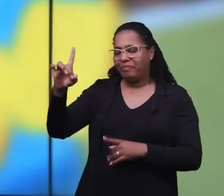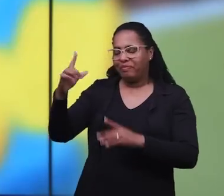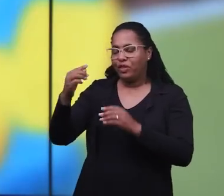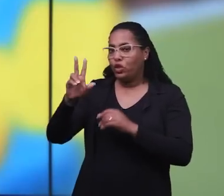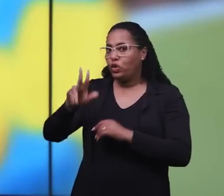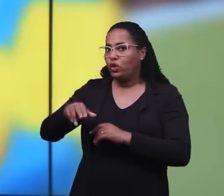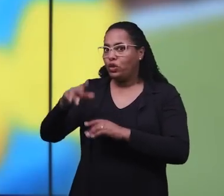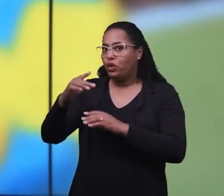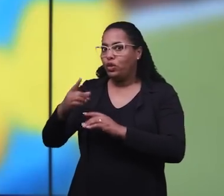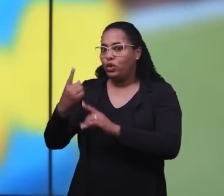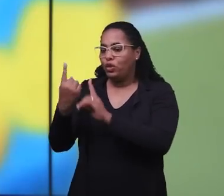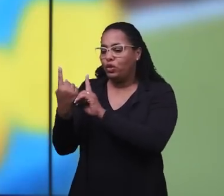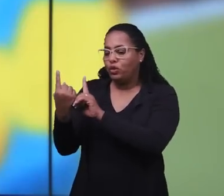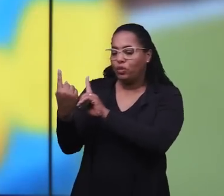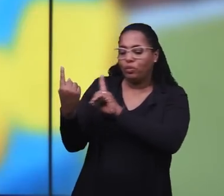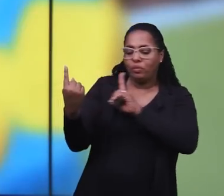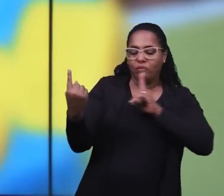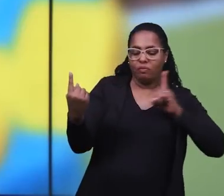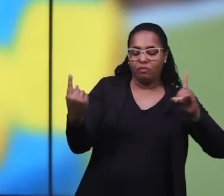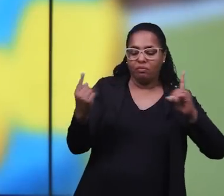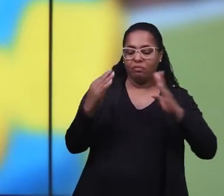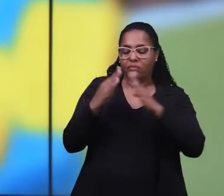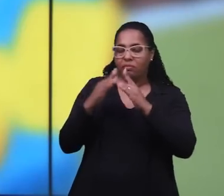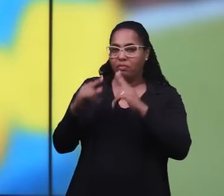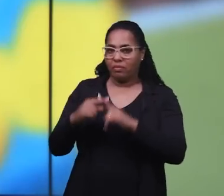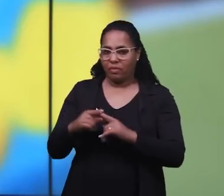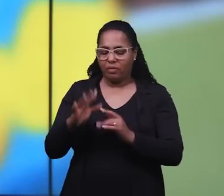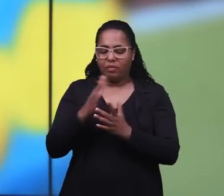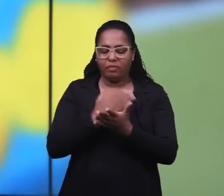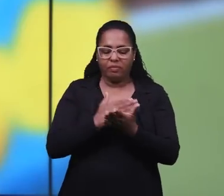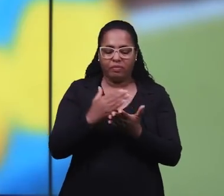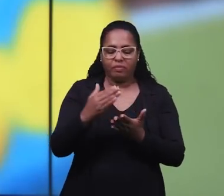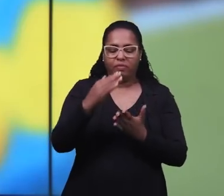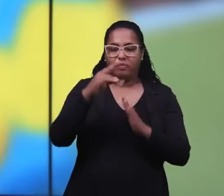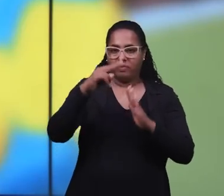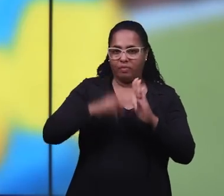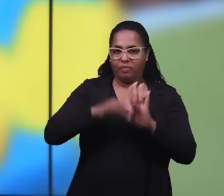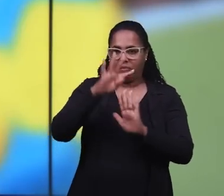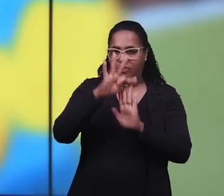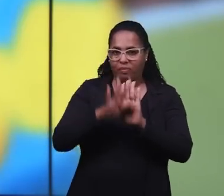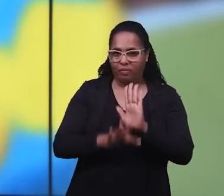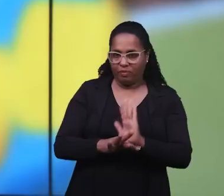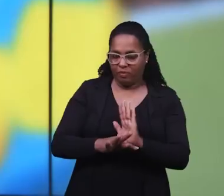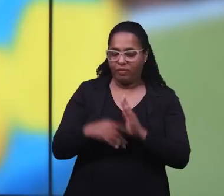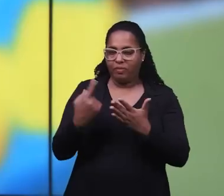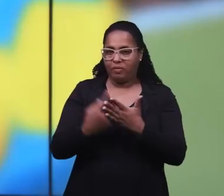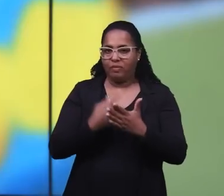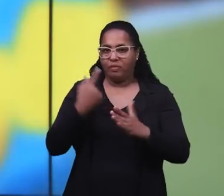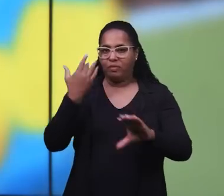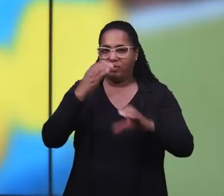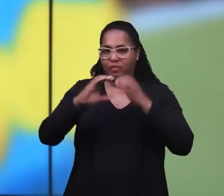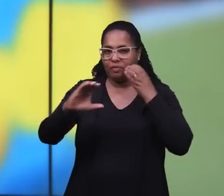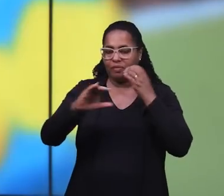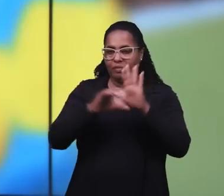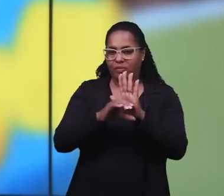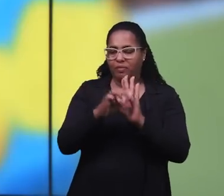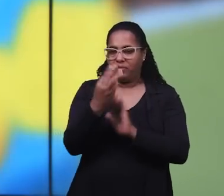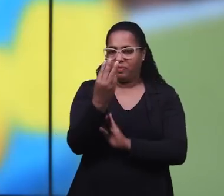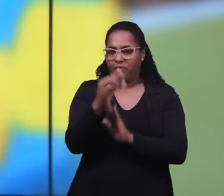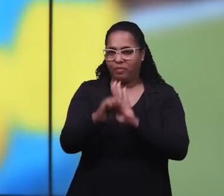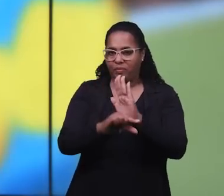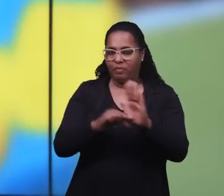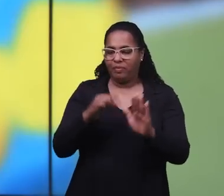nos afastarmos de sua casa. Vamos iniciar lendo o texto que está em Cantares, capítulo